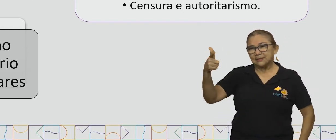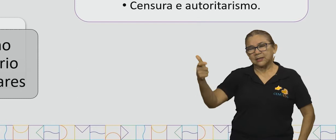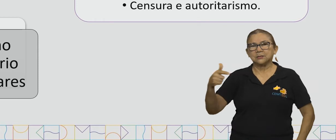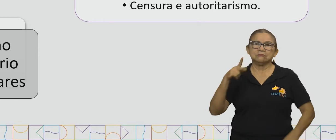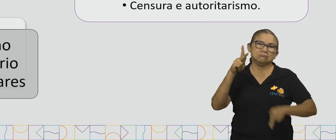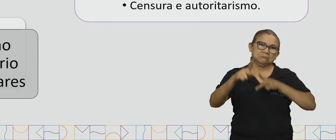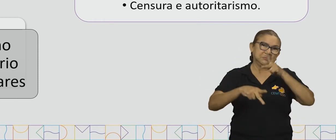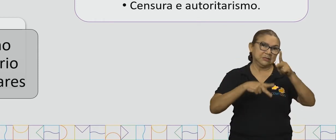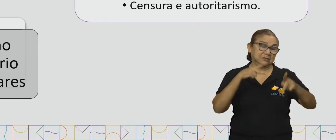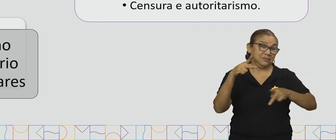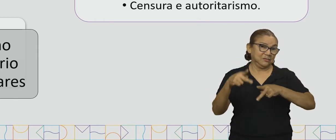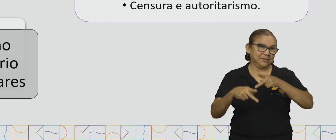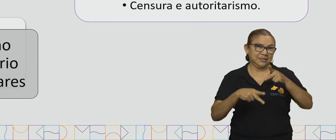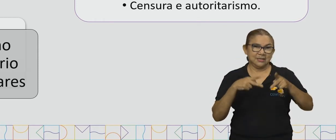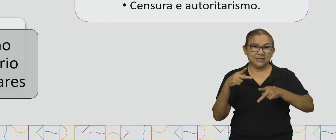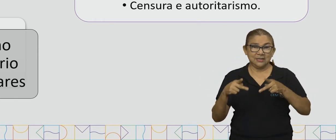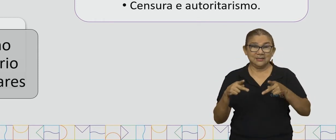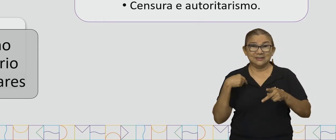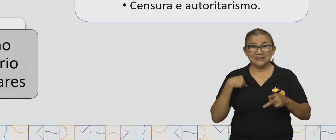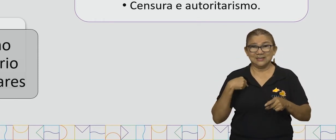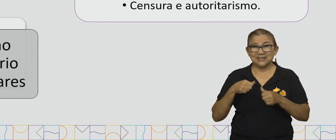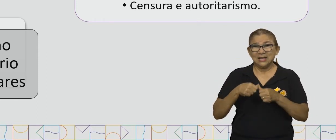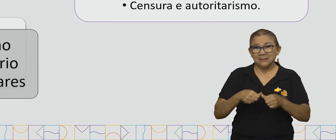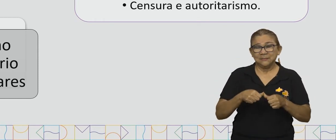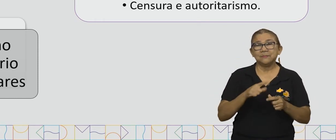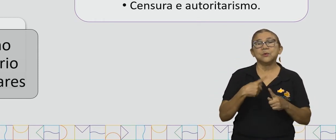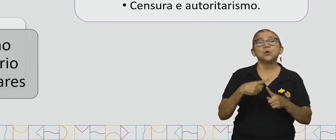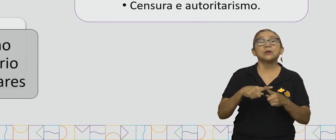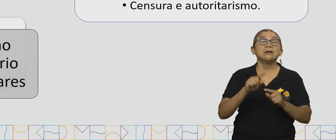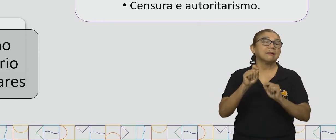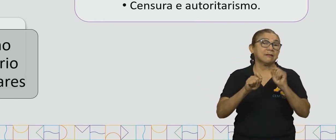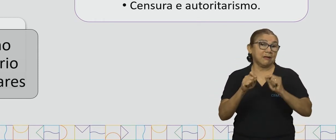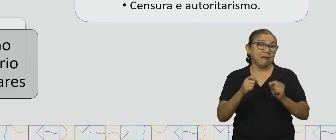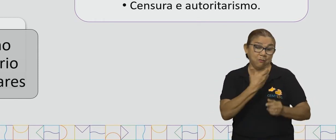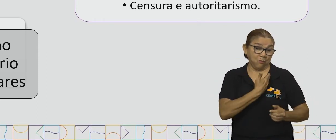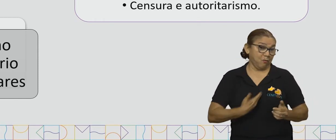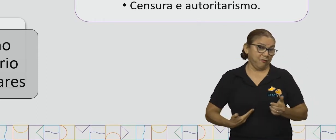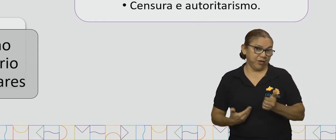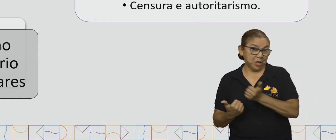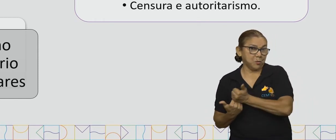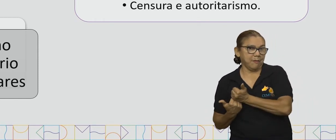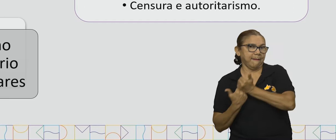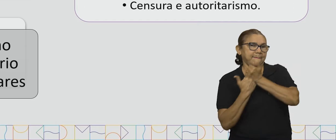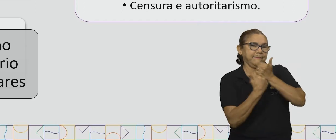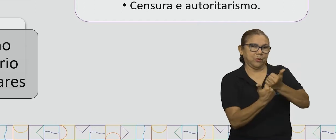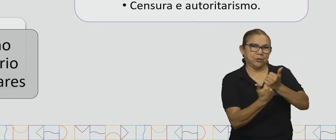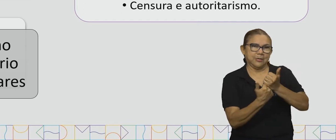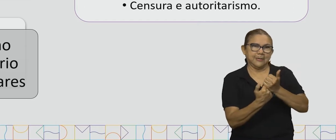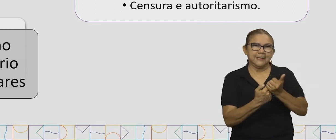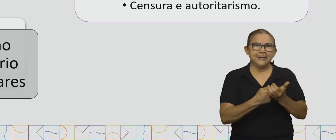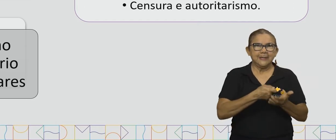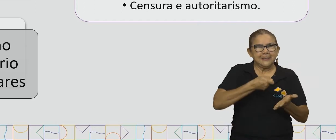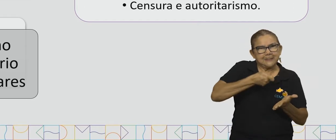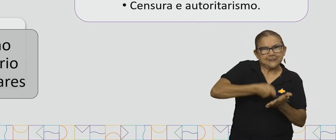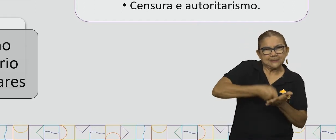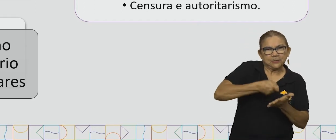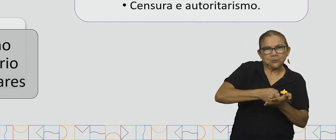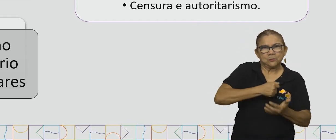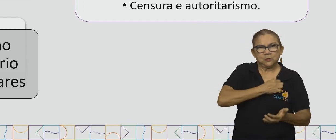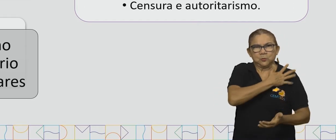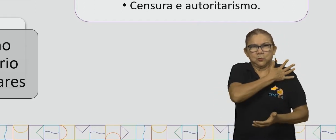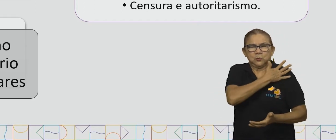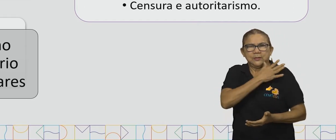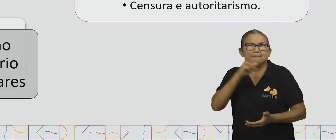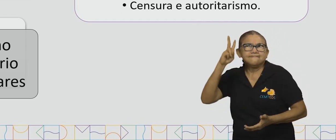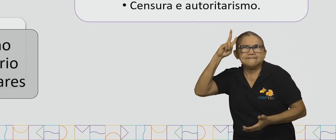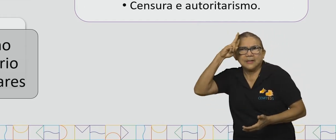agentes governamentais ou por milícias apoiadas pelo governo. A ditadura também ficou marcada por uma política econômica, que